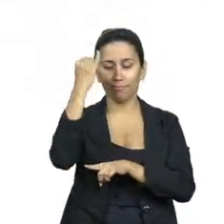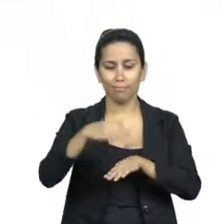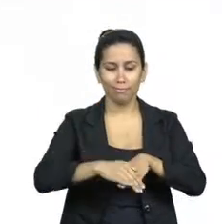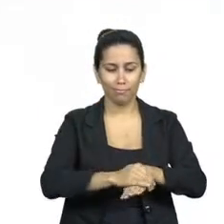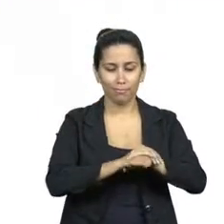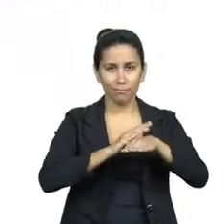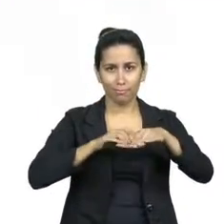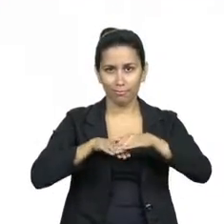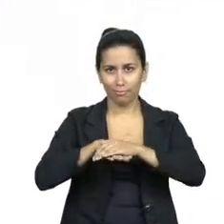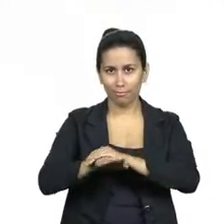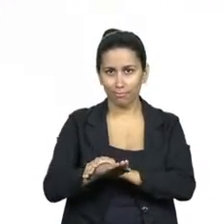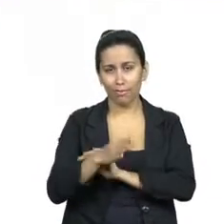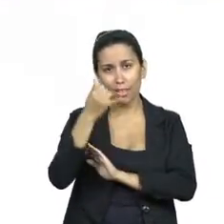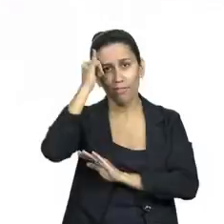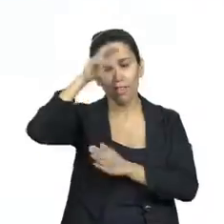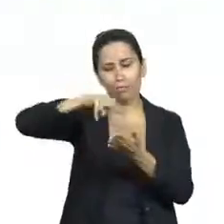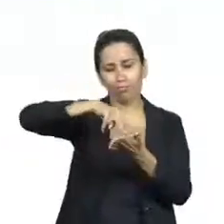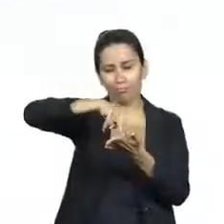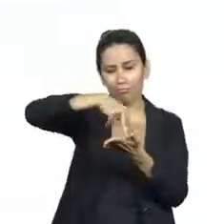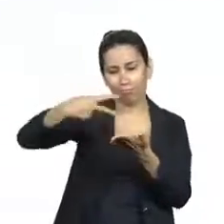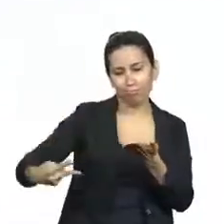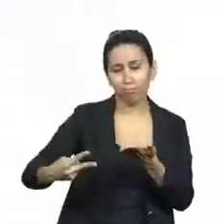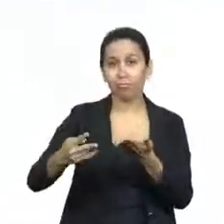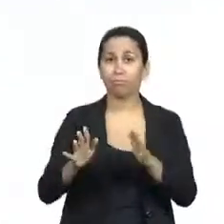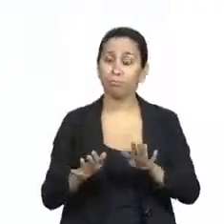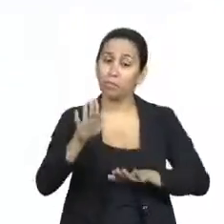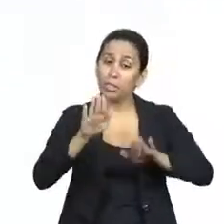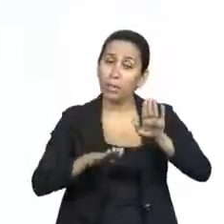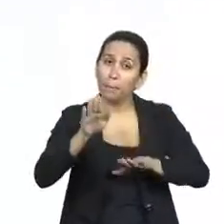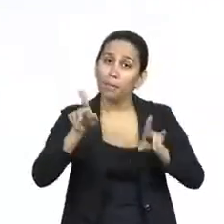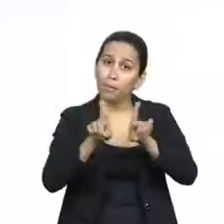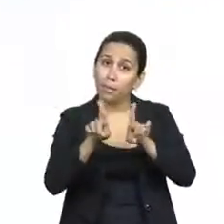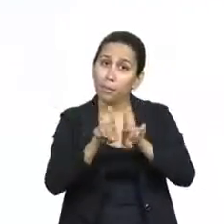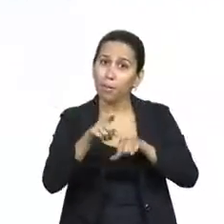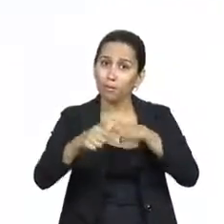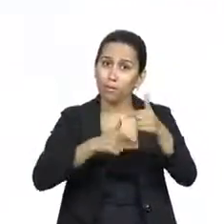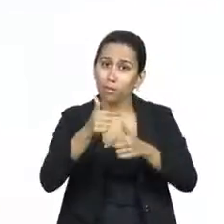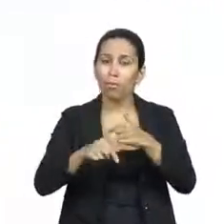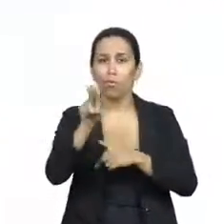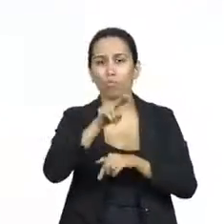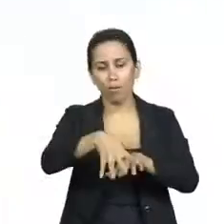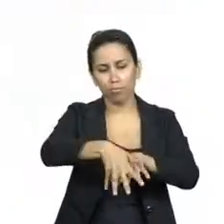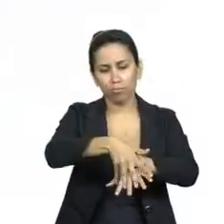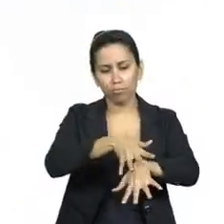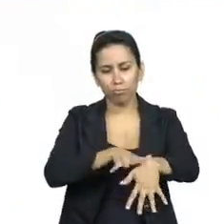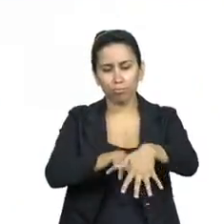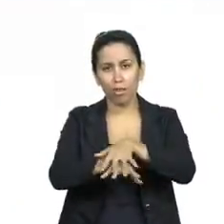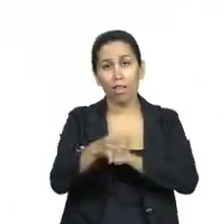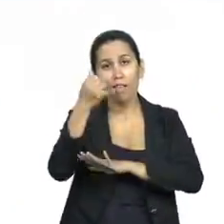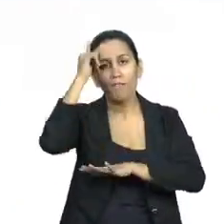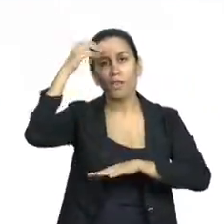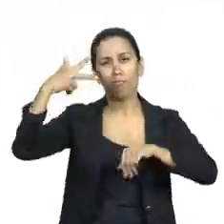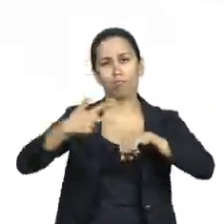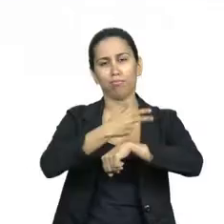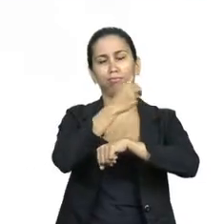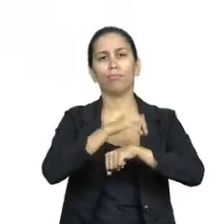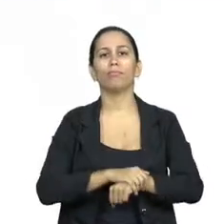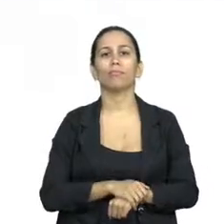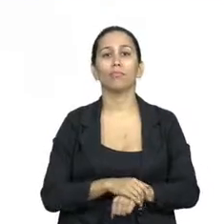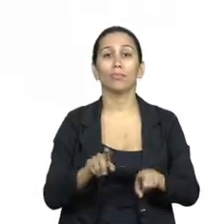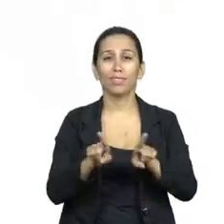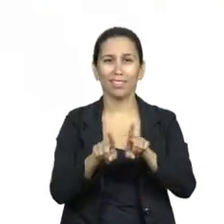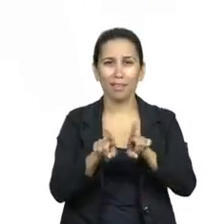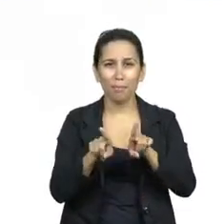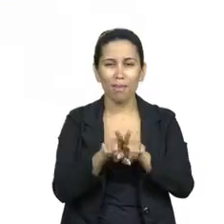calçados de segurança antiderrapantes e, dependendo da atividade, as luvas anticorte. Para evitar respingos,